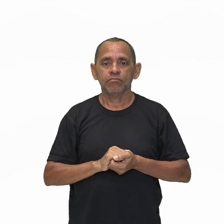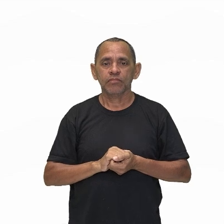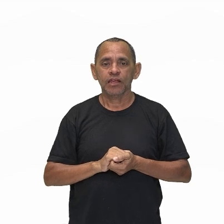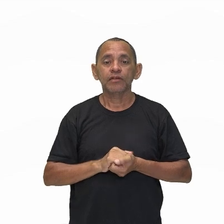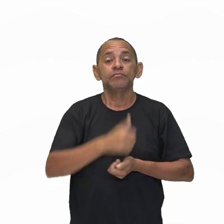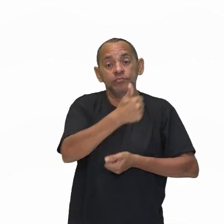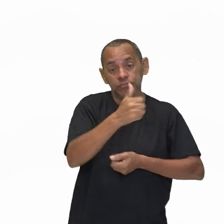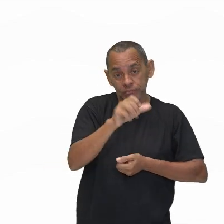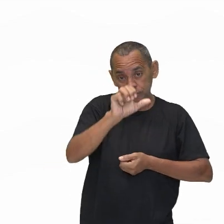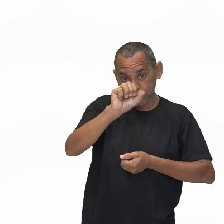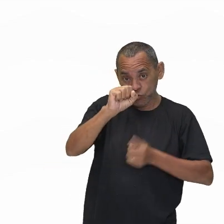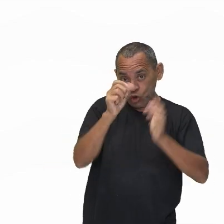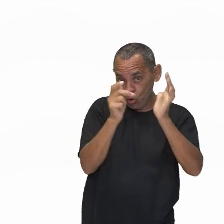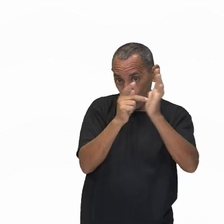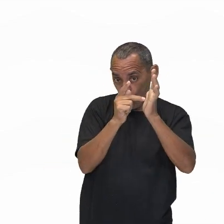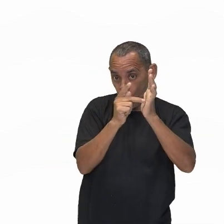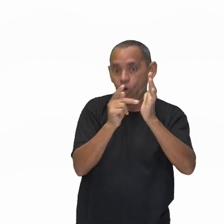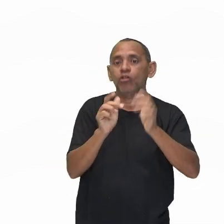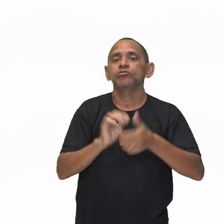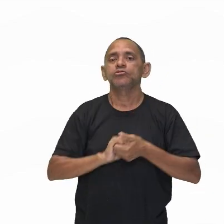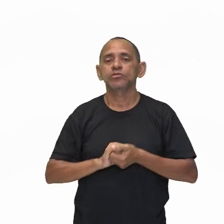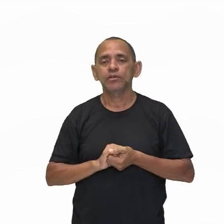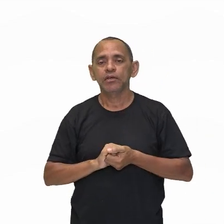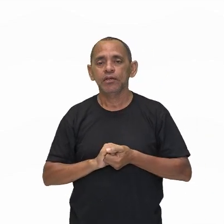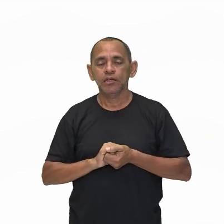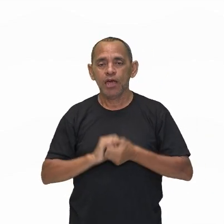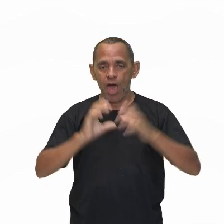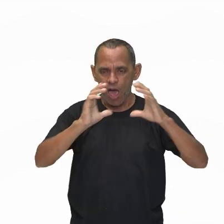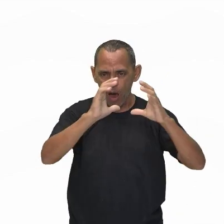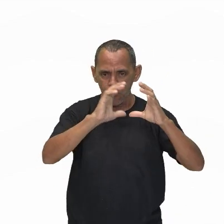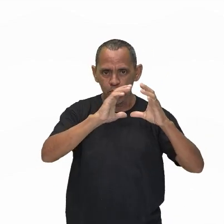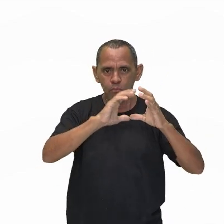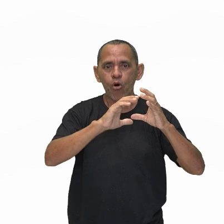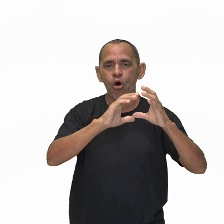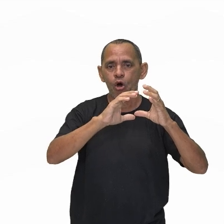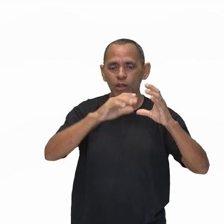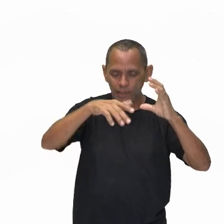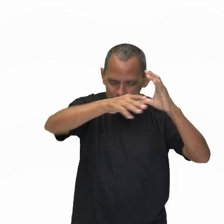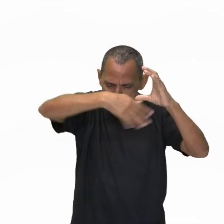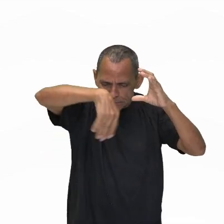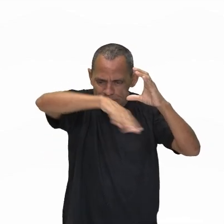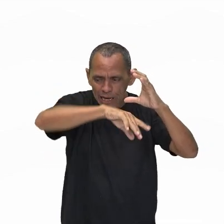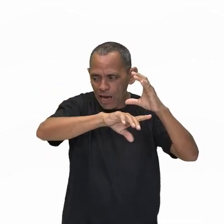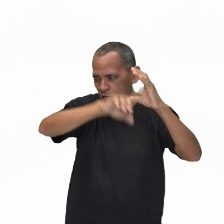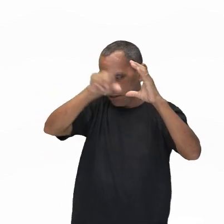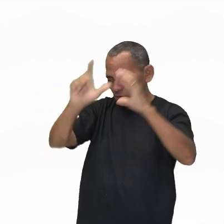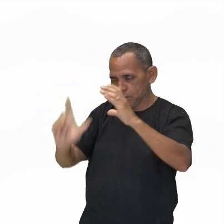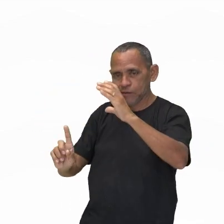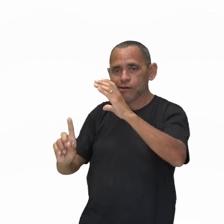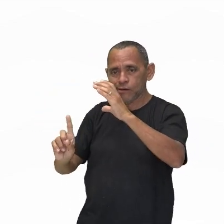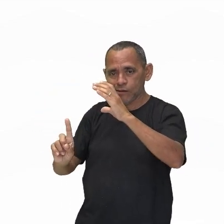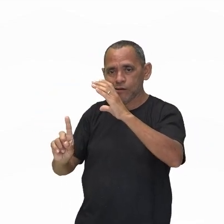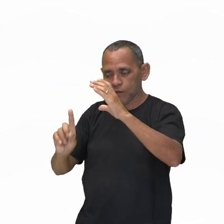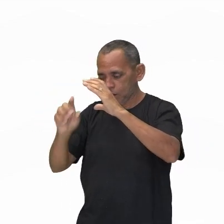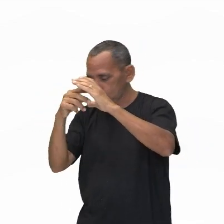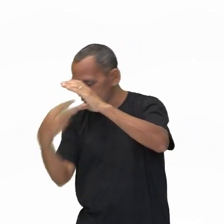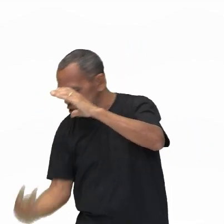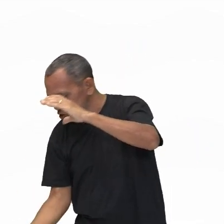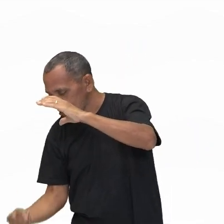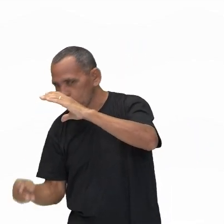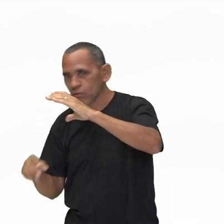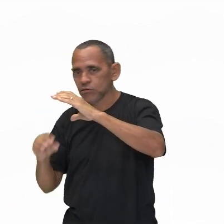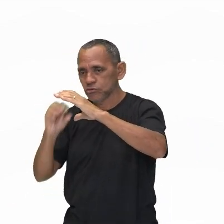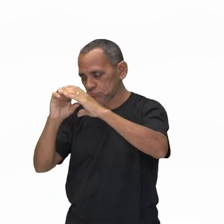em que os pontos são marcados quando a bola cai na quadra adversária, é desviada para fora das quadras